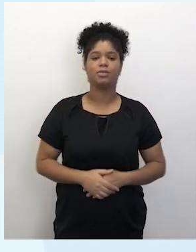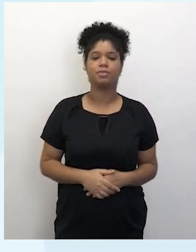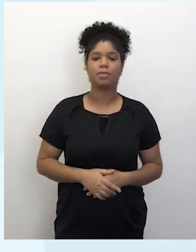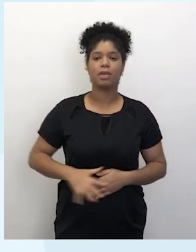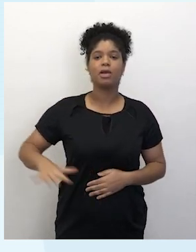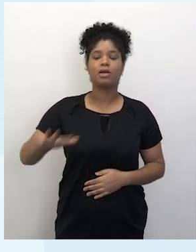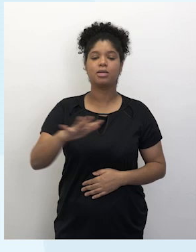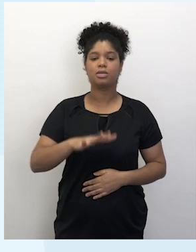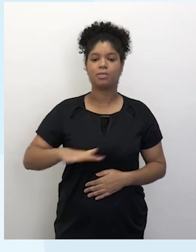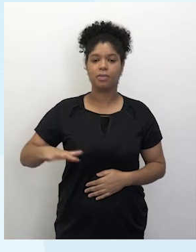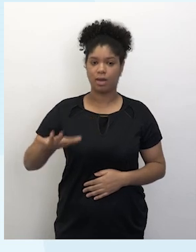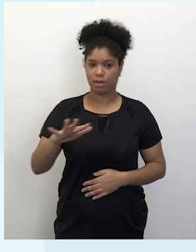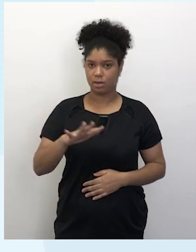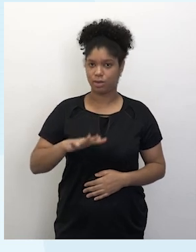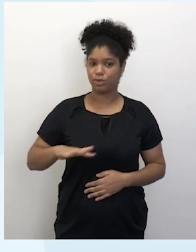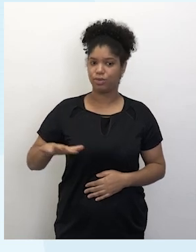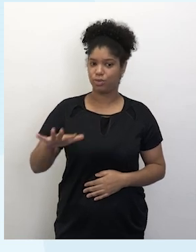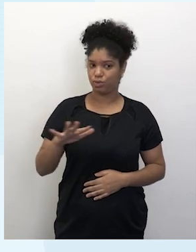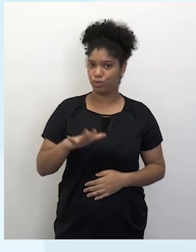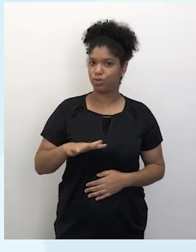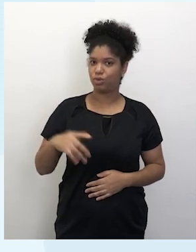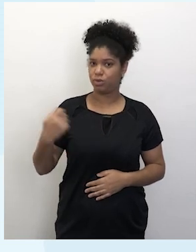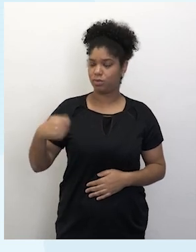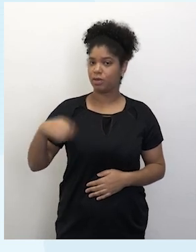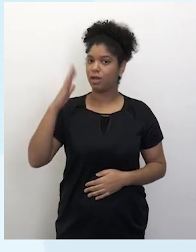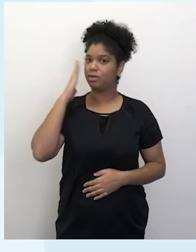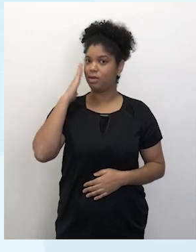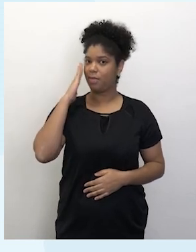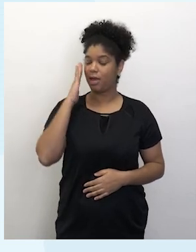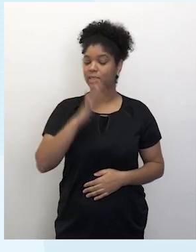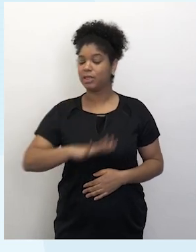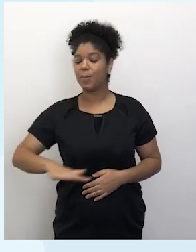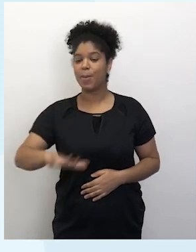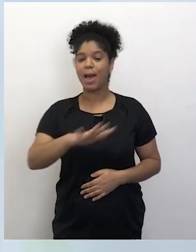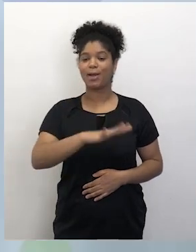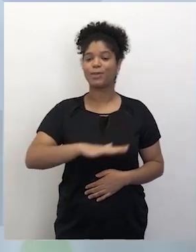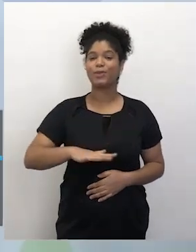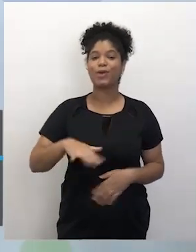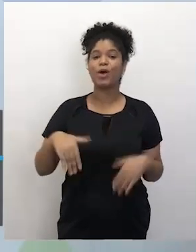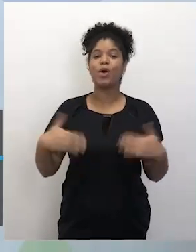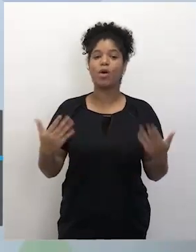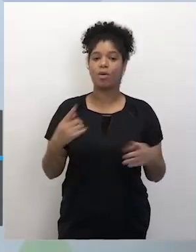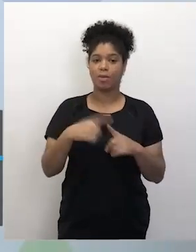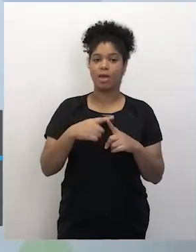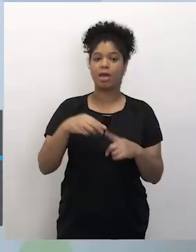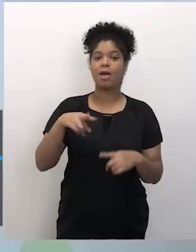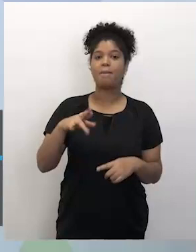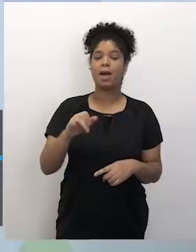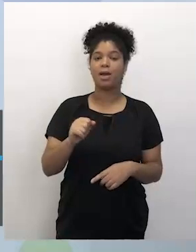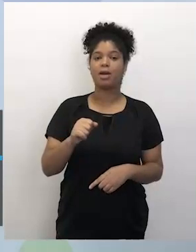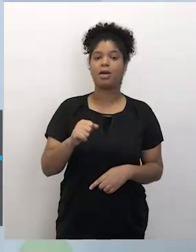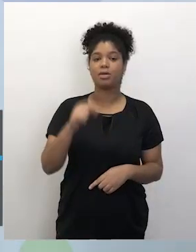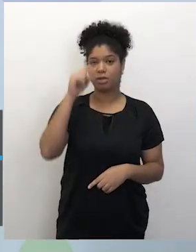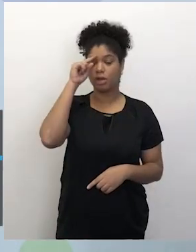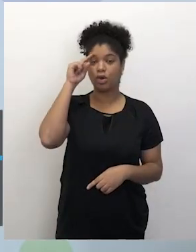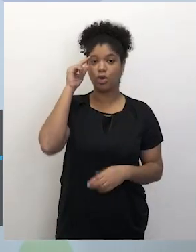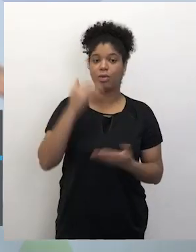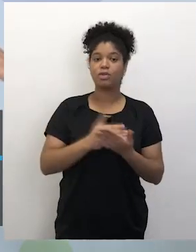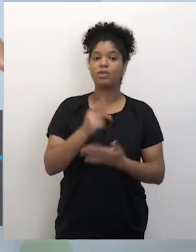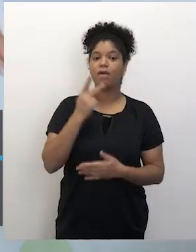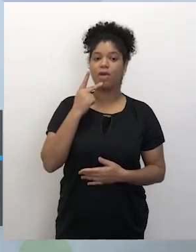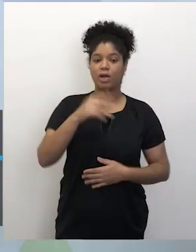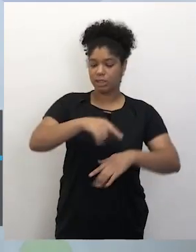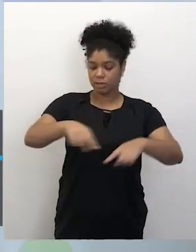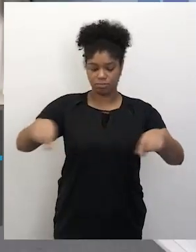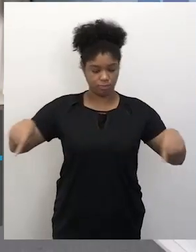aqui, nós temos que pensar em espaço. Então, quando a professora Mara iniciou e vocês citaram espaço, é